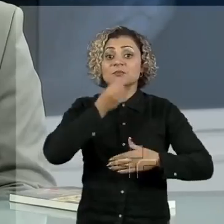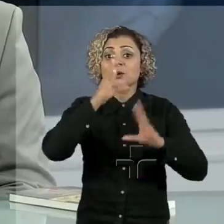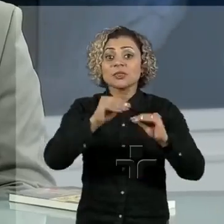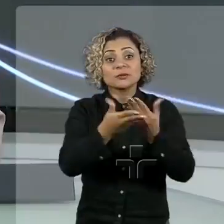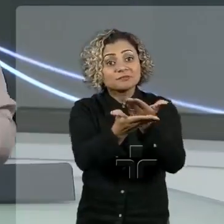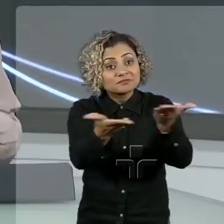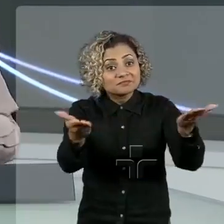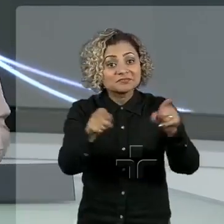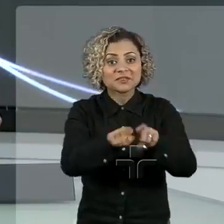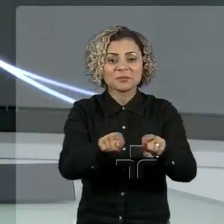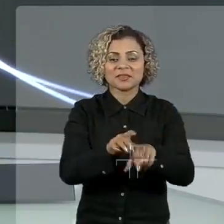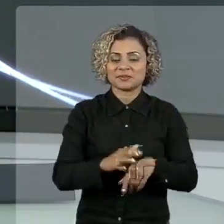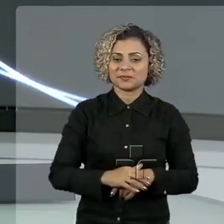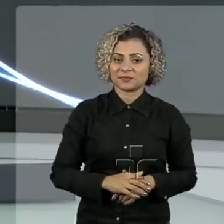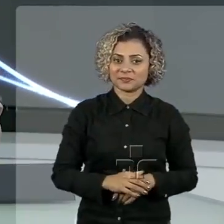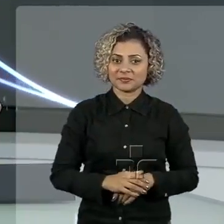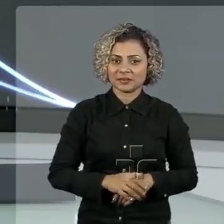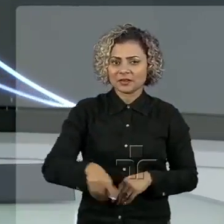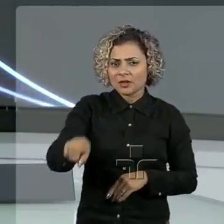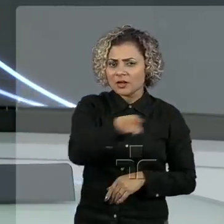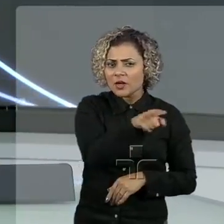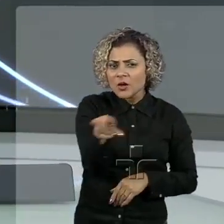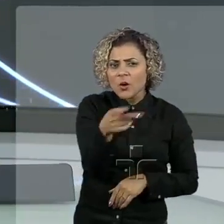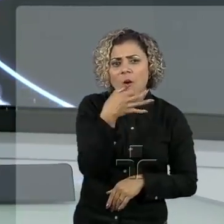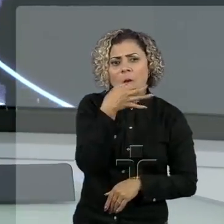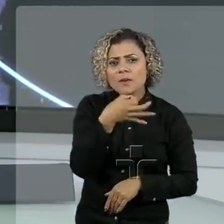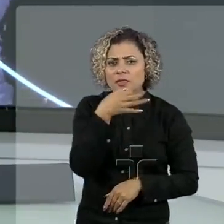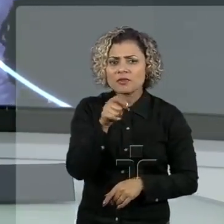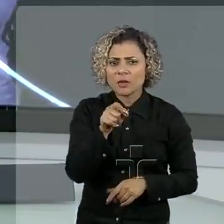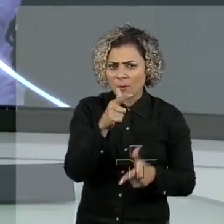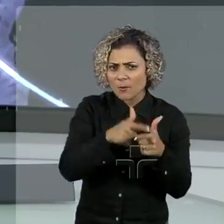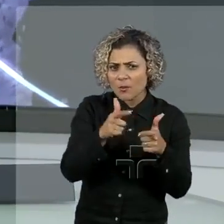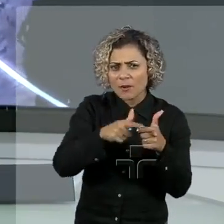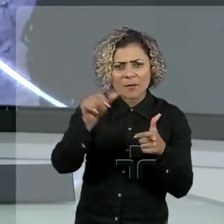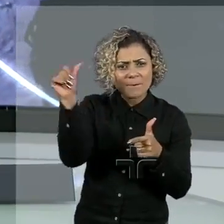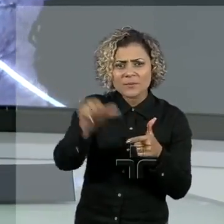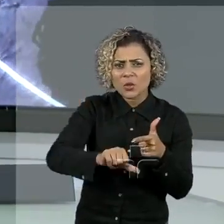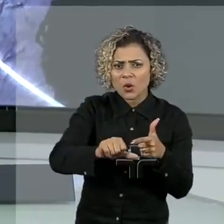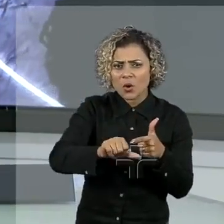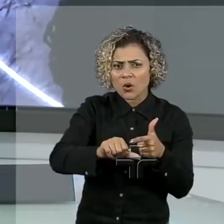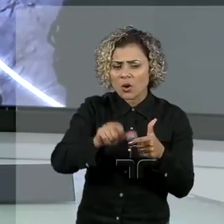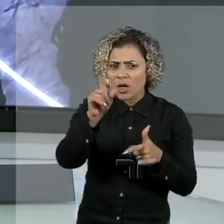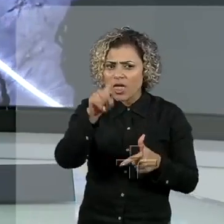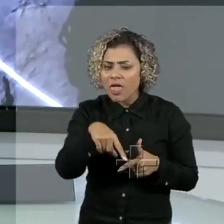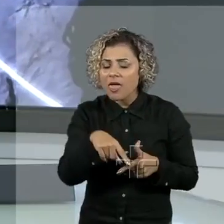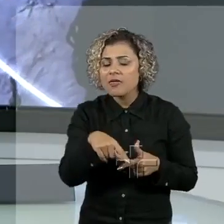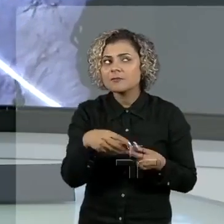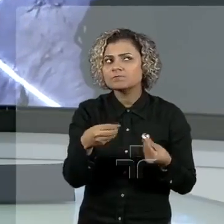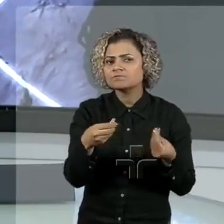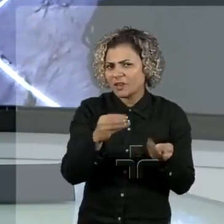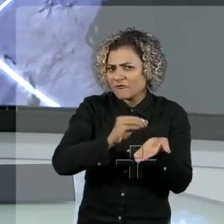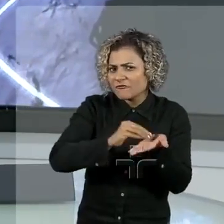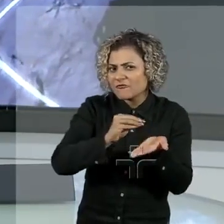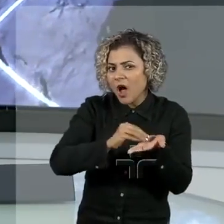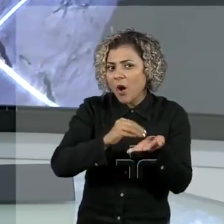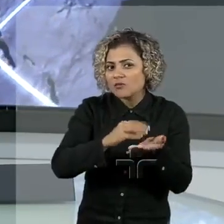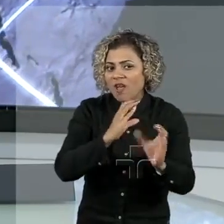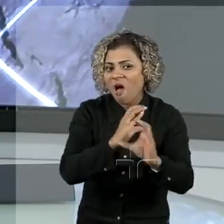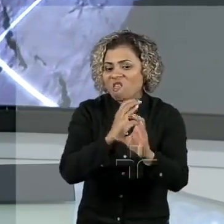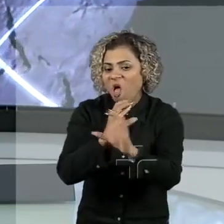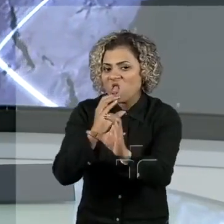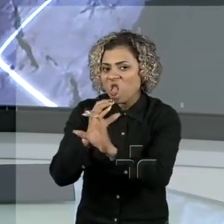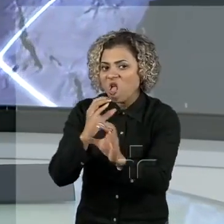telespectadores. Bom, no entendimento de vocês, o problema maior está nessa aparente falta de sintonia, falta